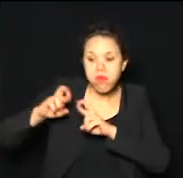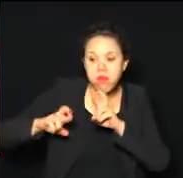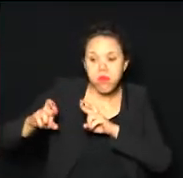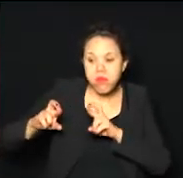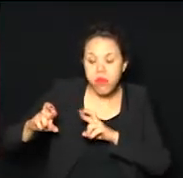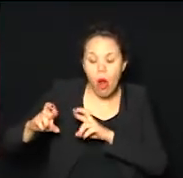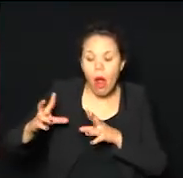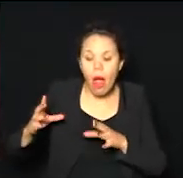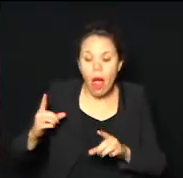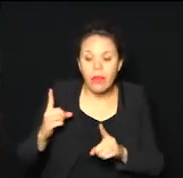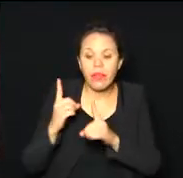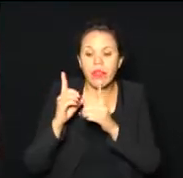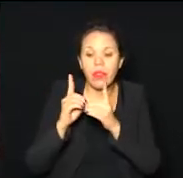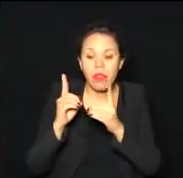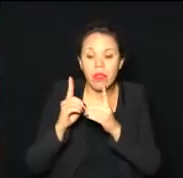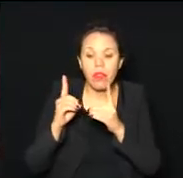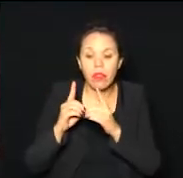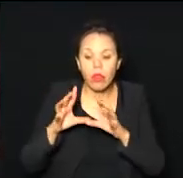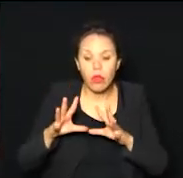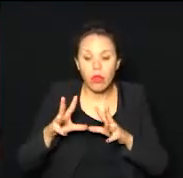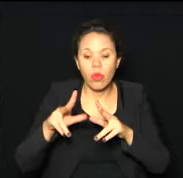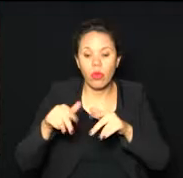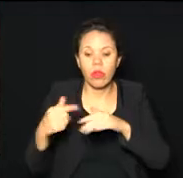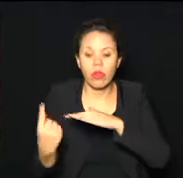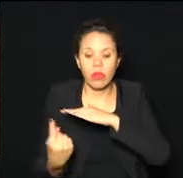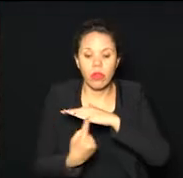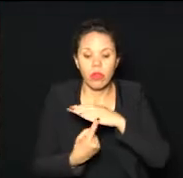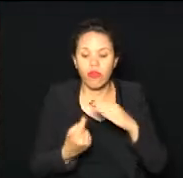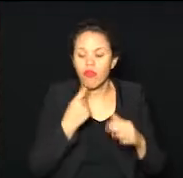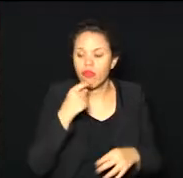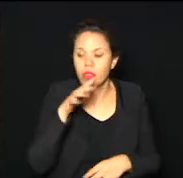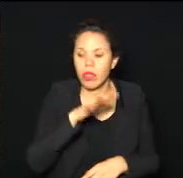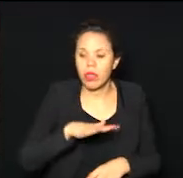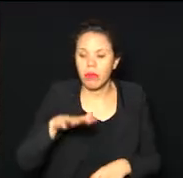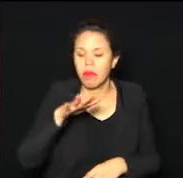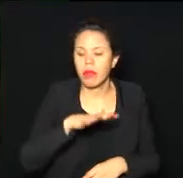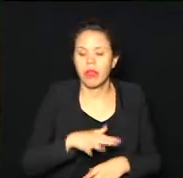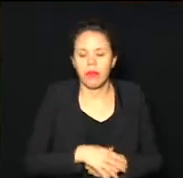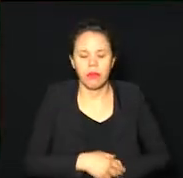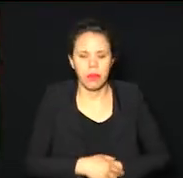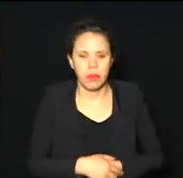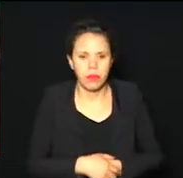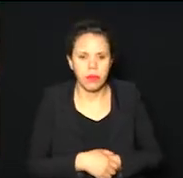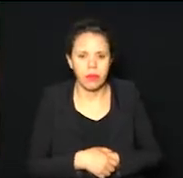toda a área de atendimento de Campinas, né?